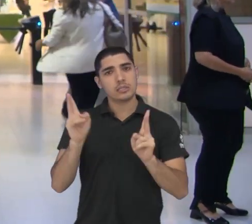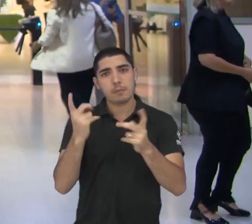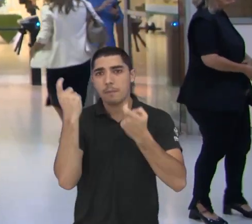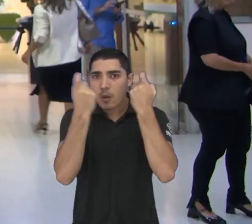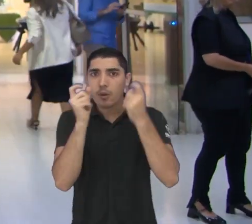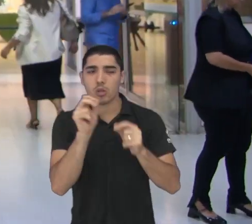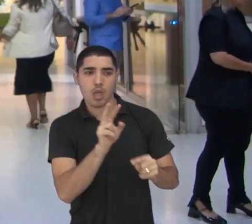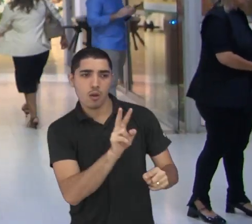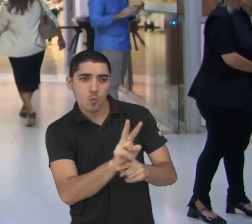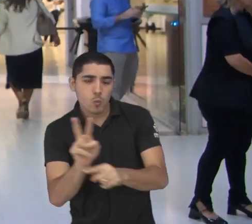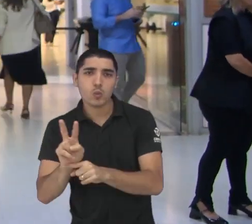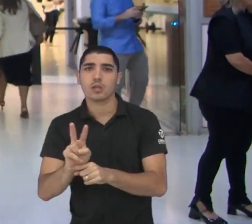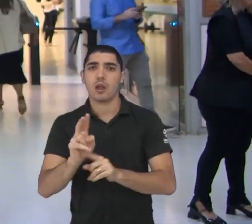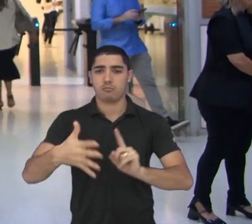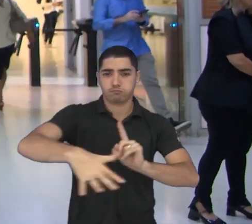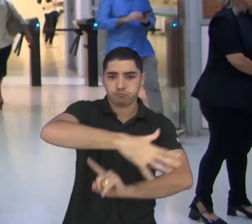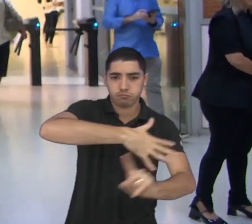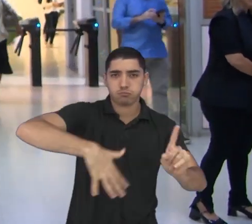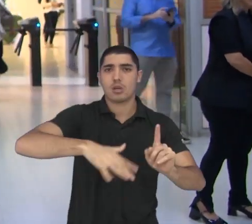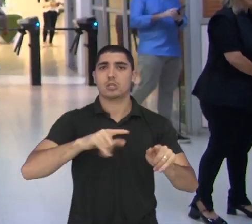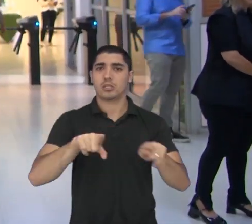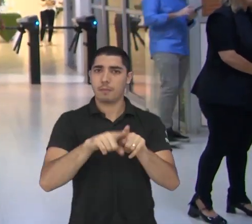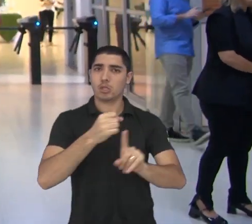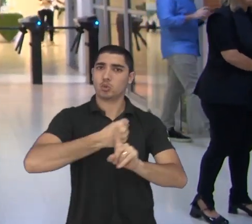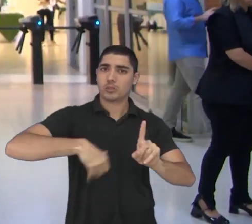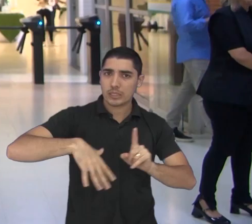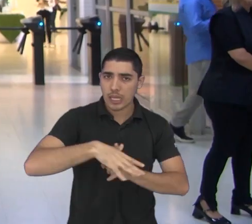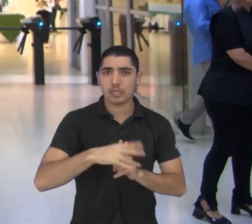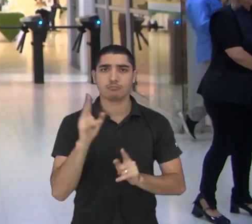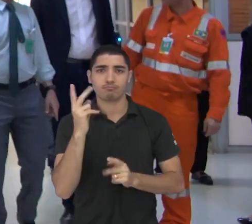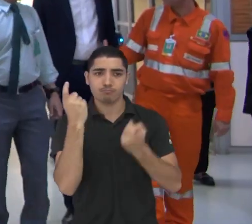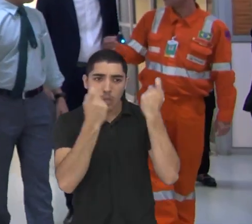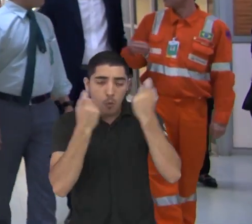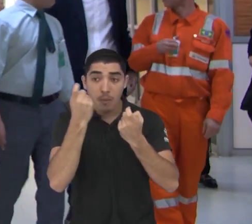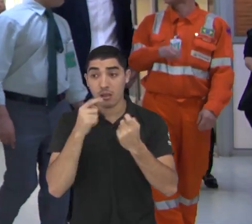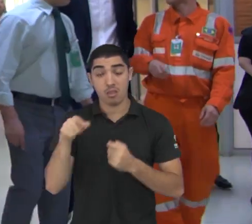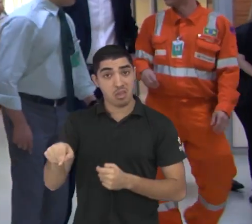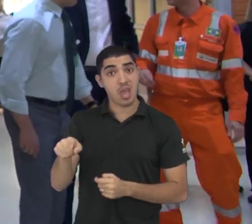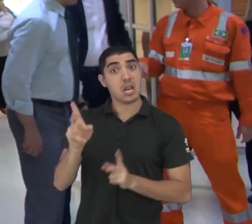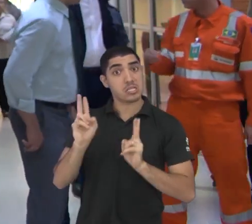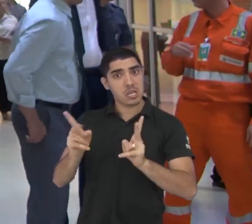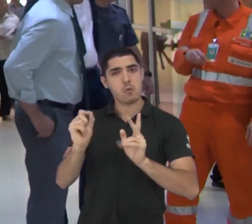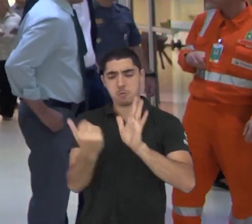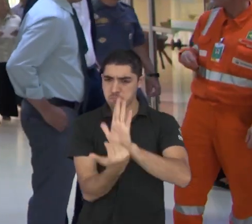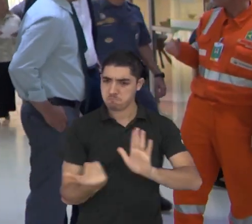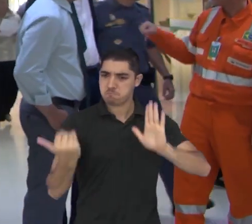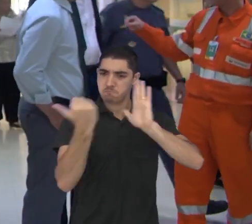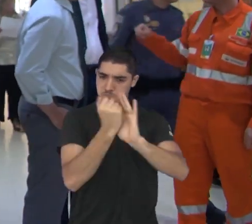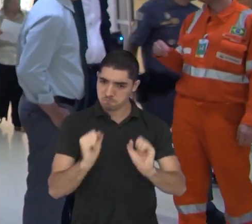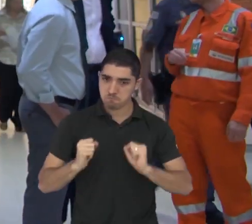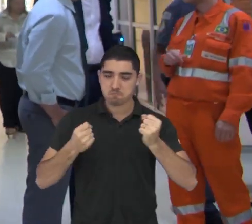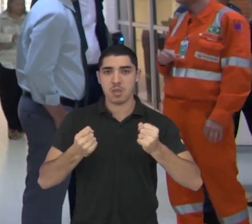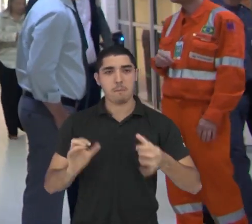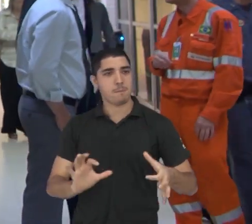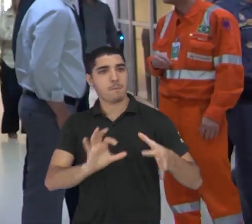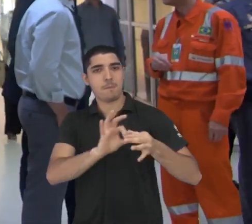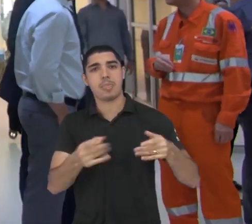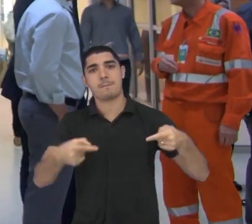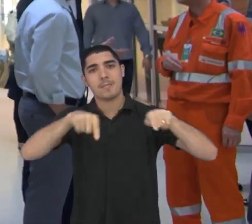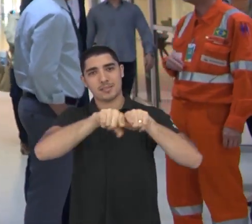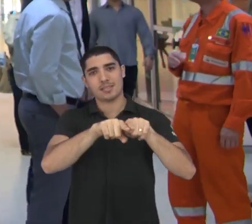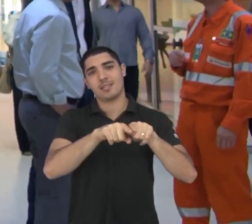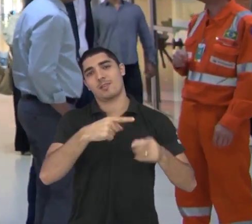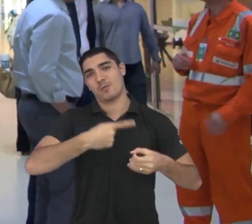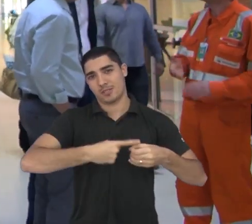país, do ponto de vista da preocupação dela com as questões sociais, ambientais, além das suas obrigações, ela também vai